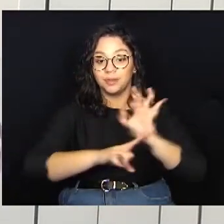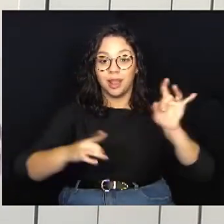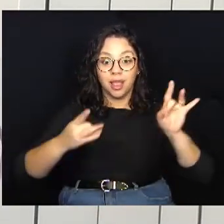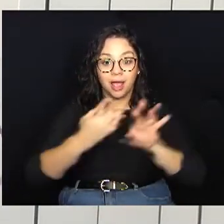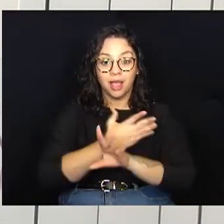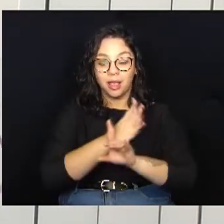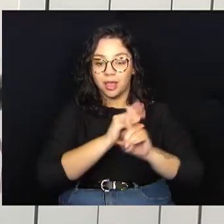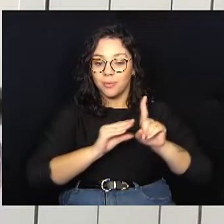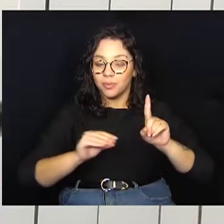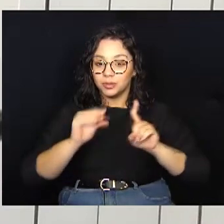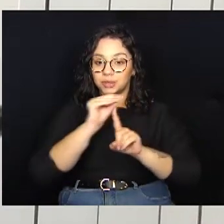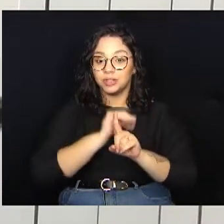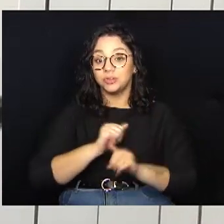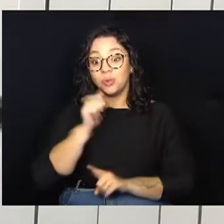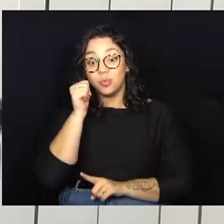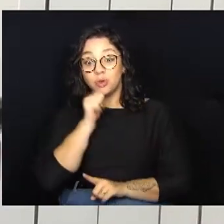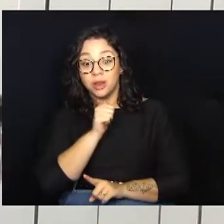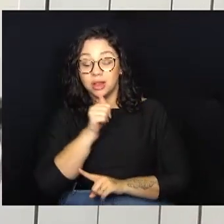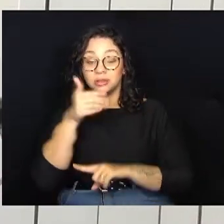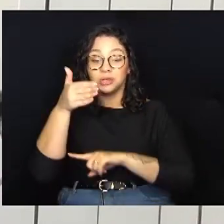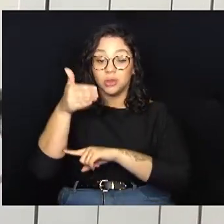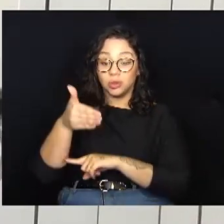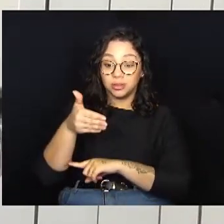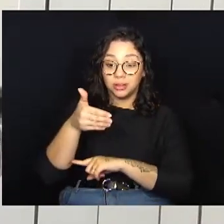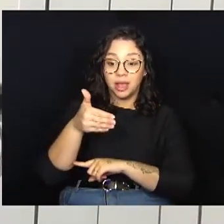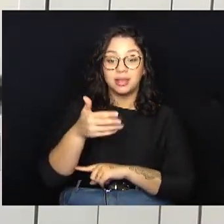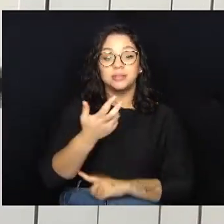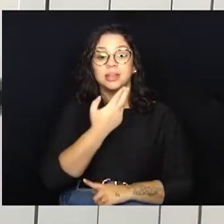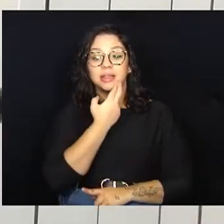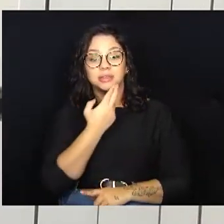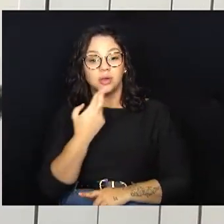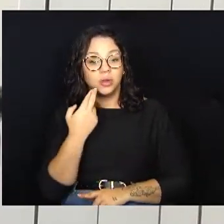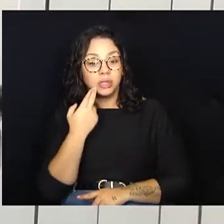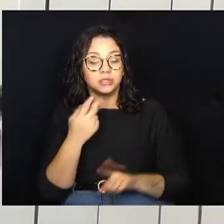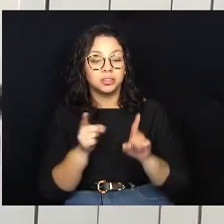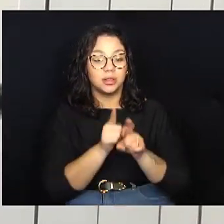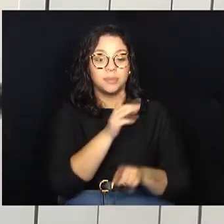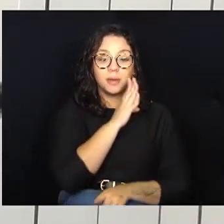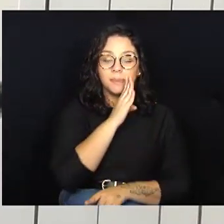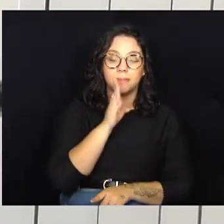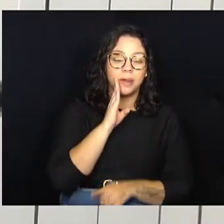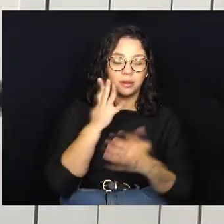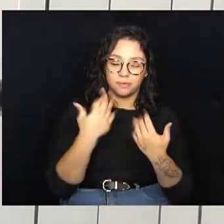Assédio às Mulheres em hotéis, restaurantes e bares. Confira.